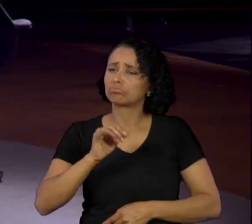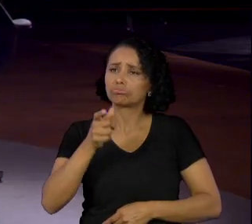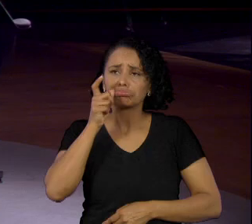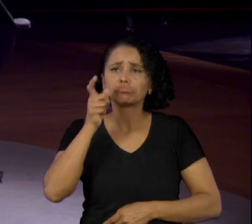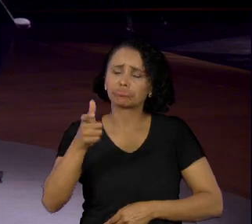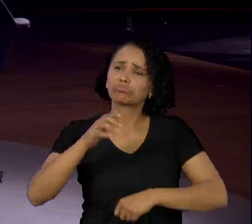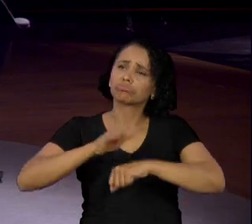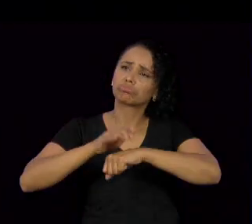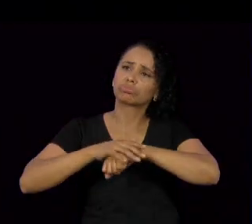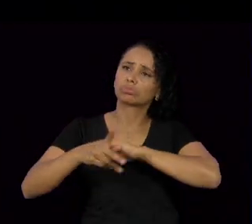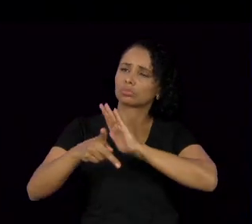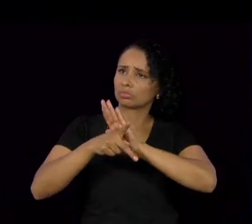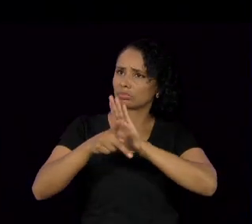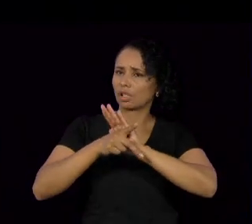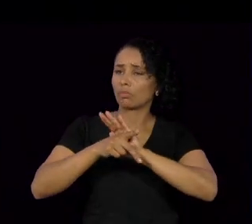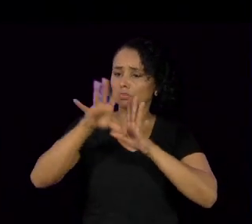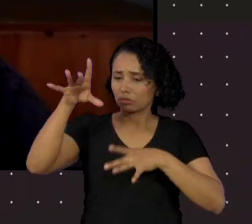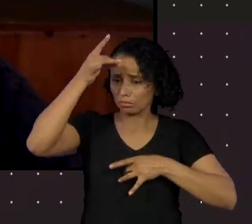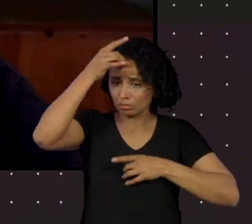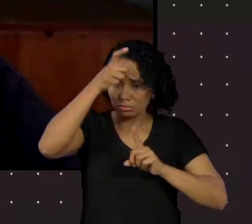personagem do cinema